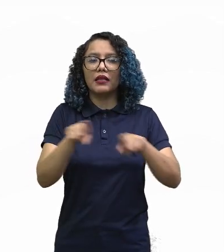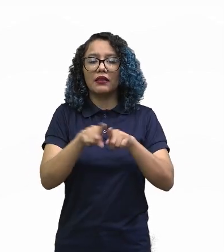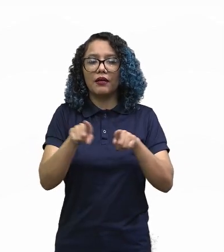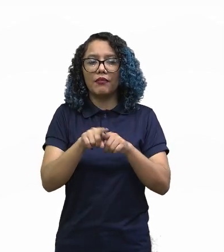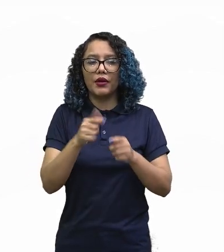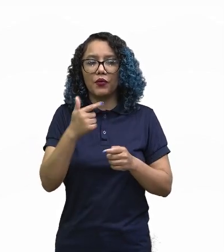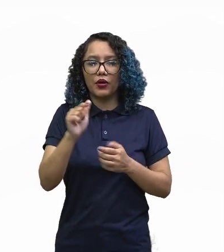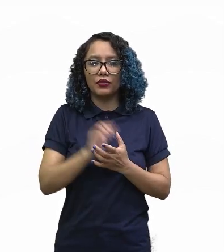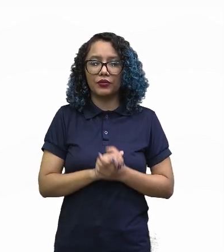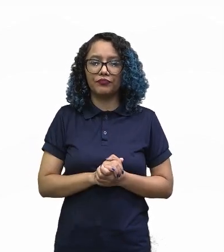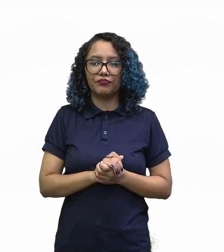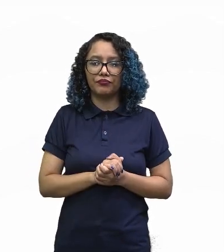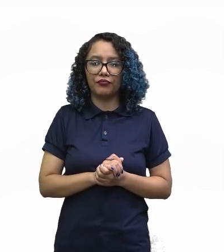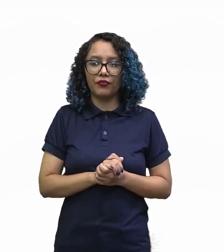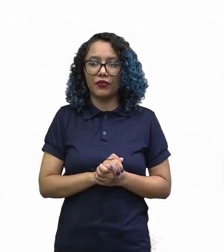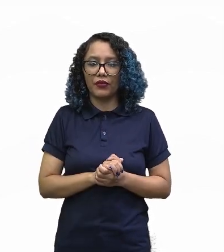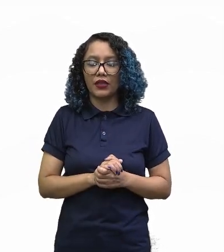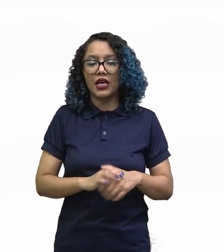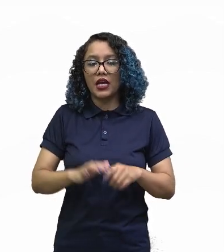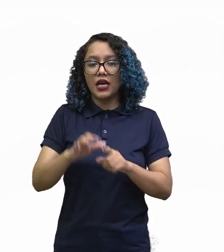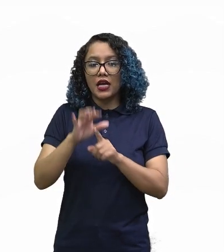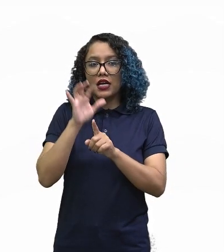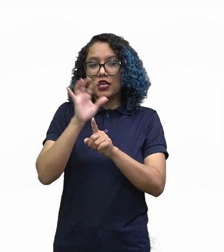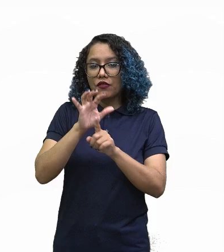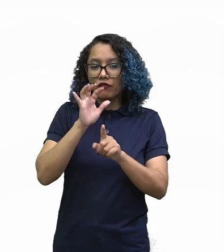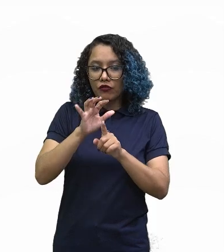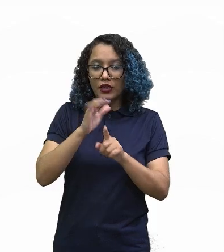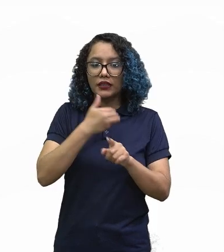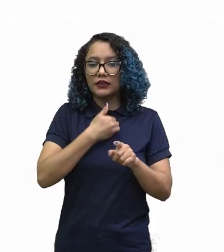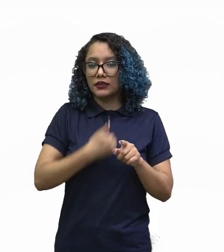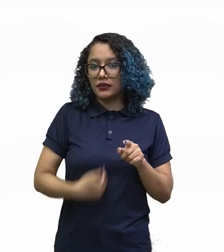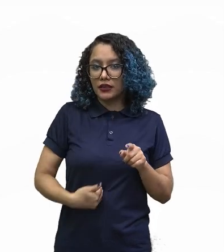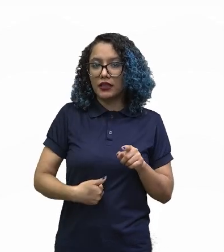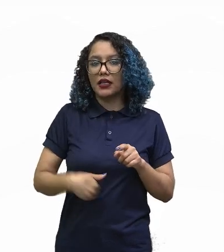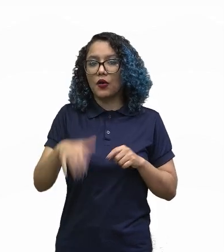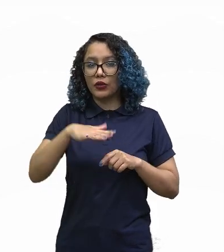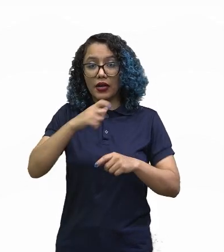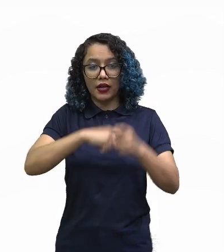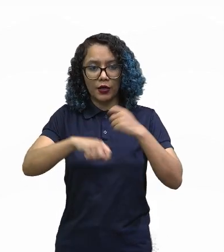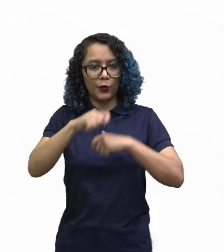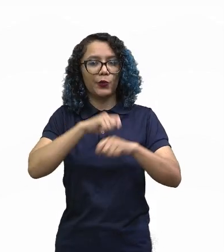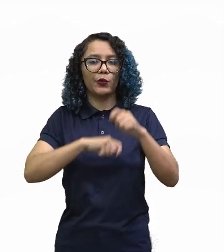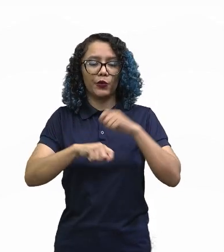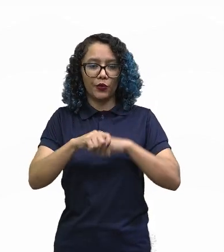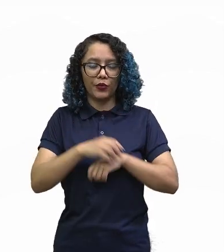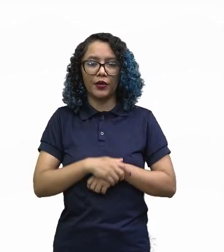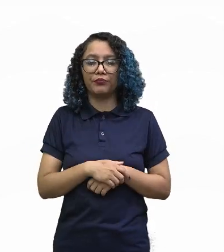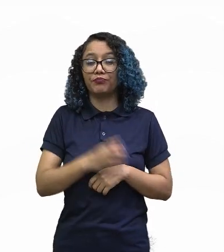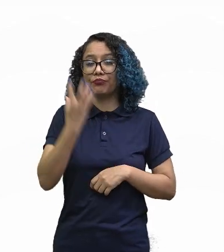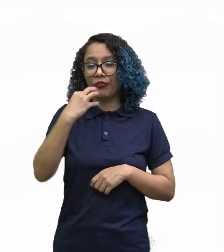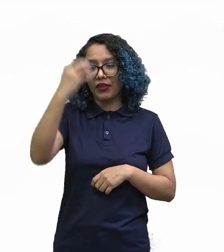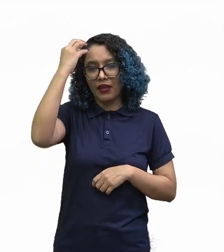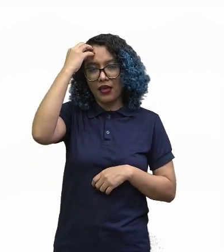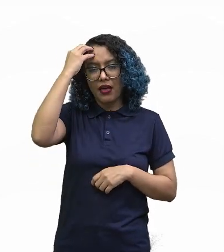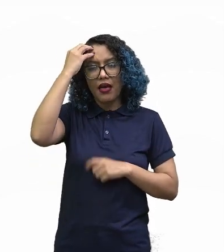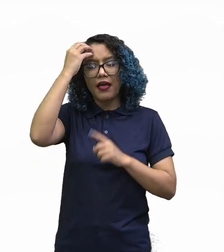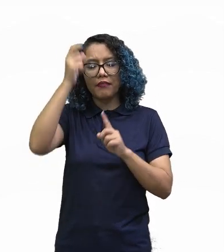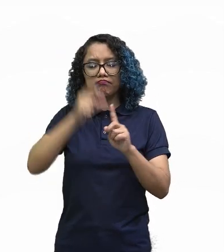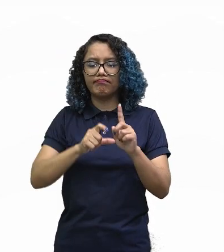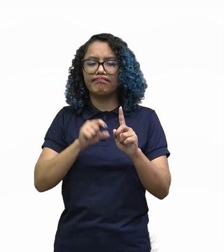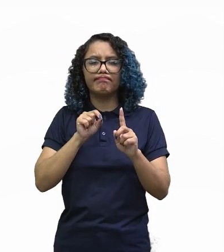uma forte intervenção estatal na economia. O Estado, o rei, ele vai